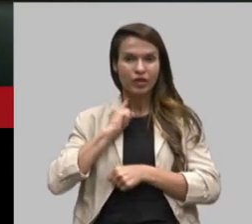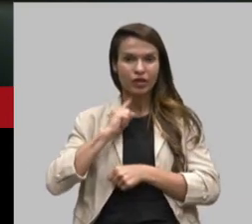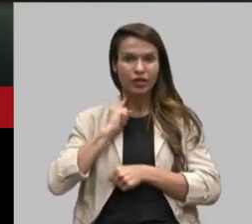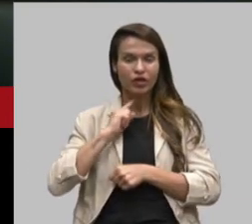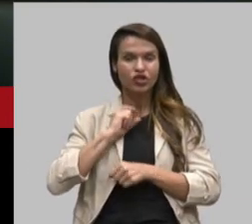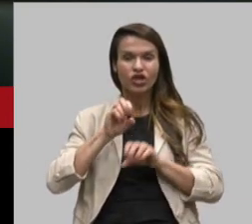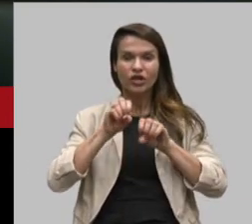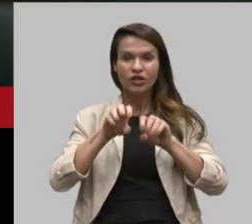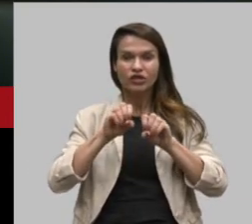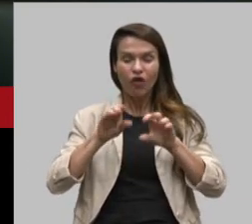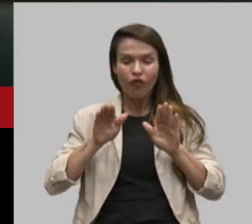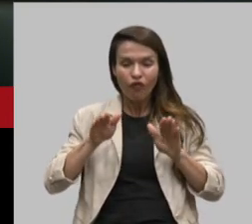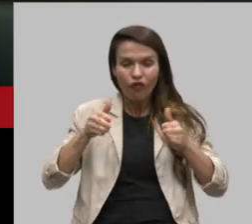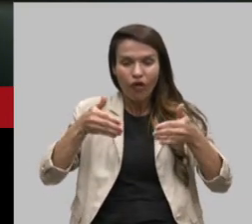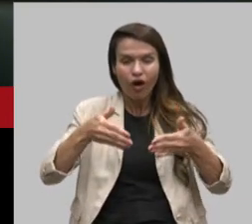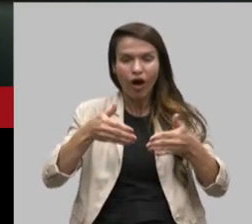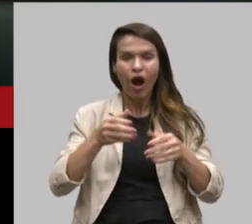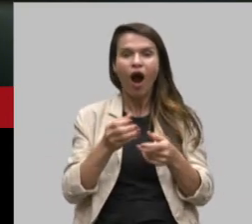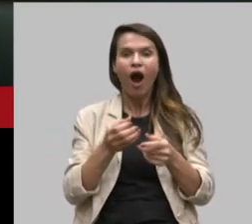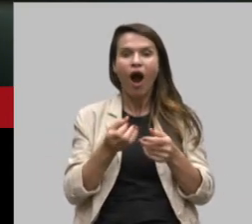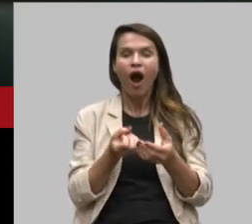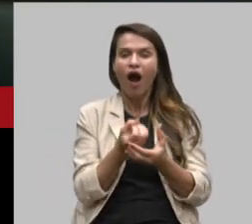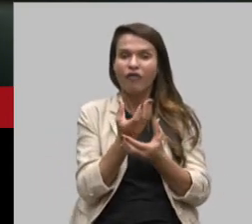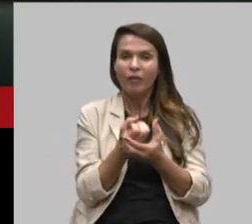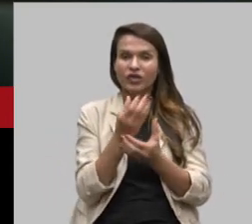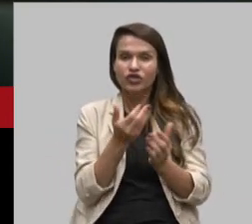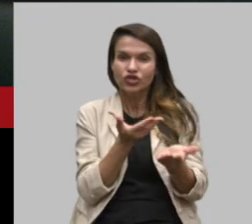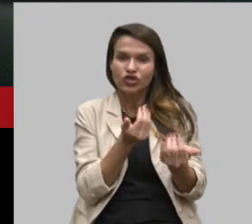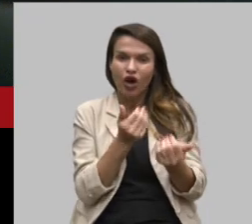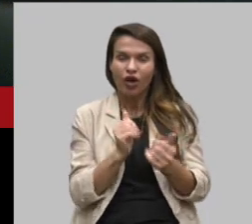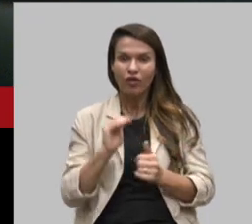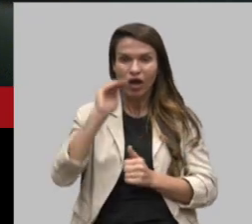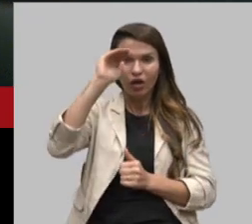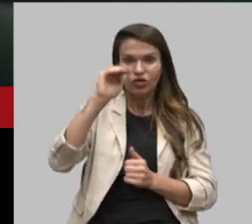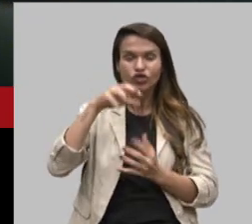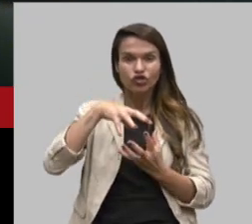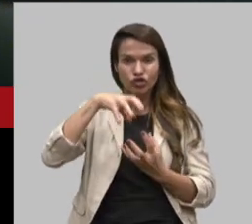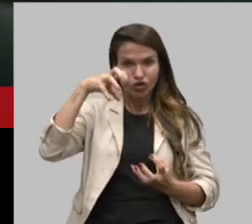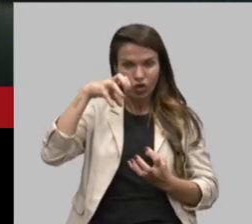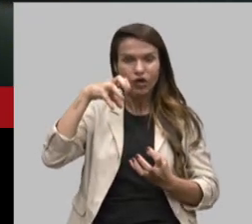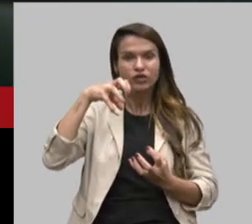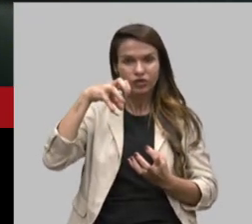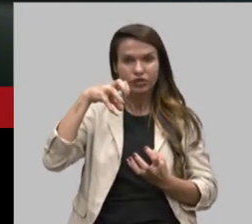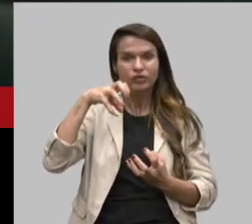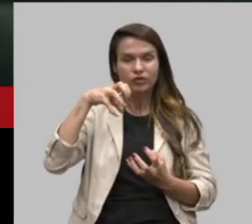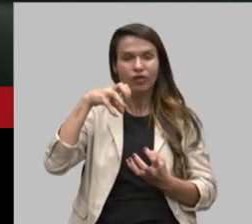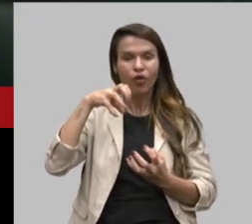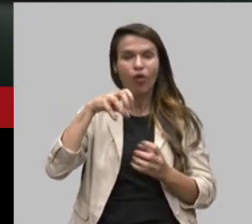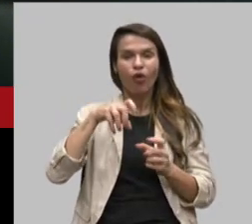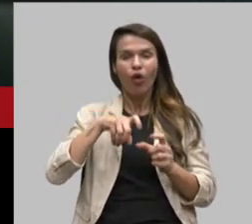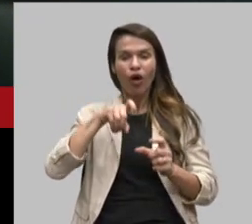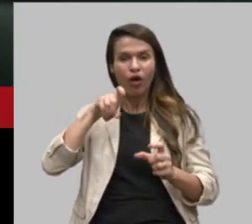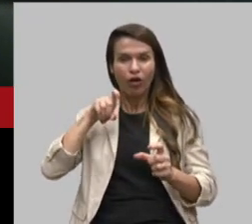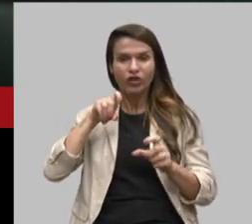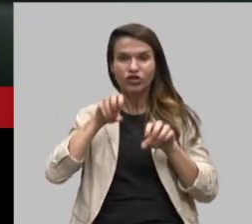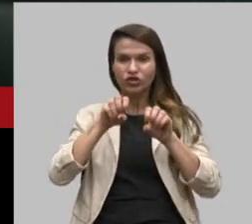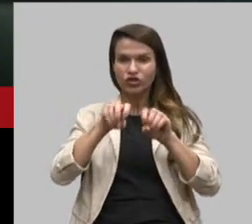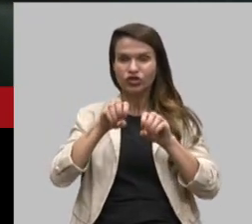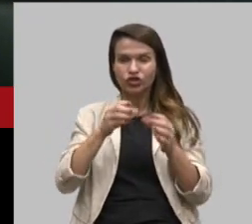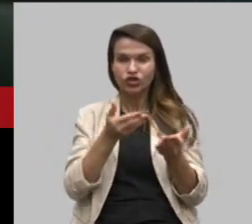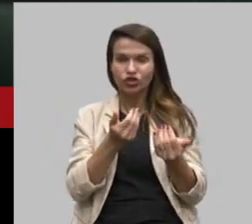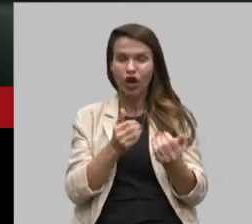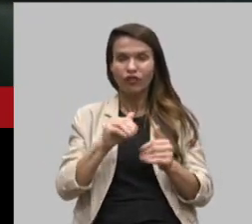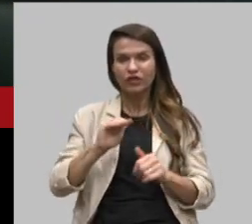dedicado à alfabetização de jovens adultos e idosos com a dissociação do ensino de Jovens e Adultos